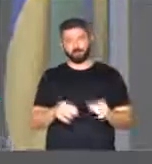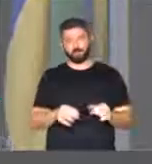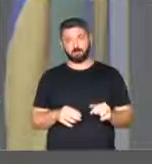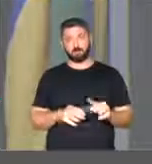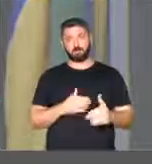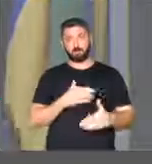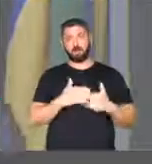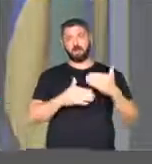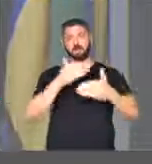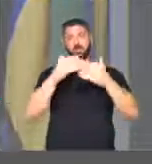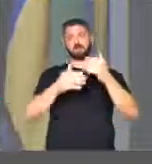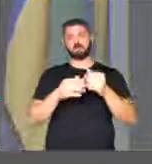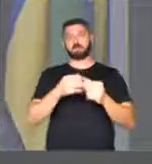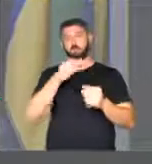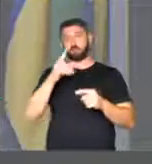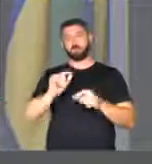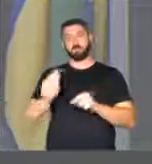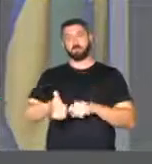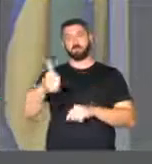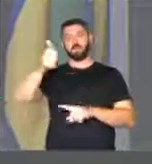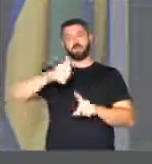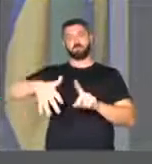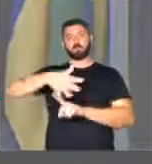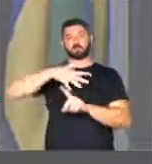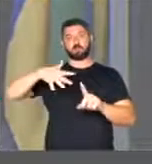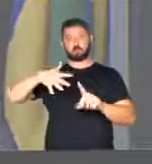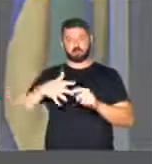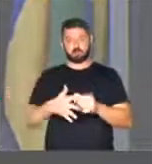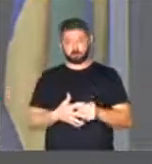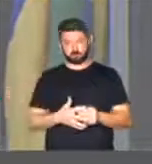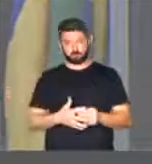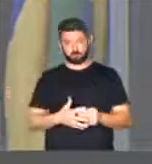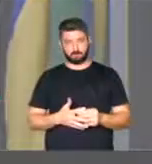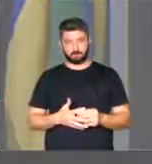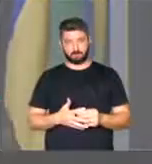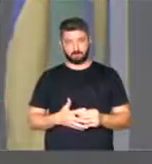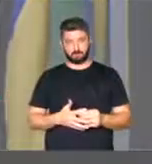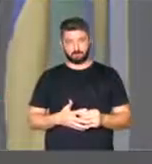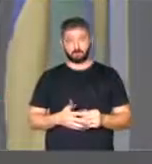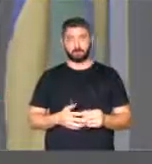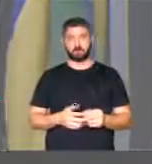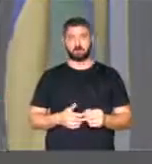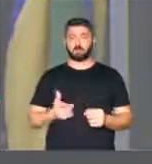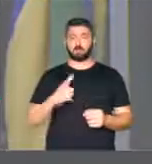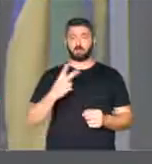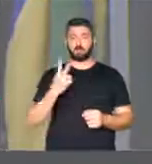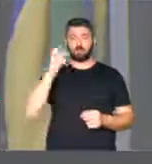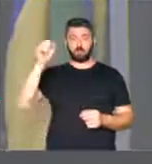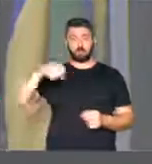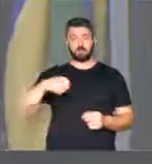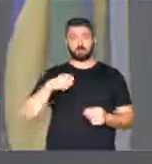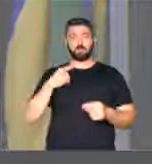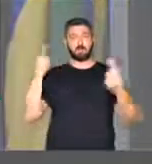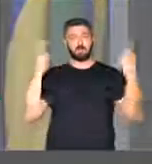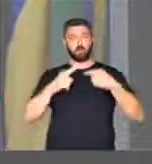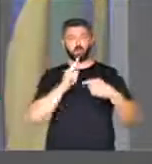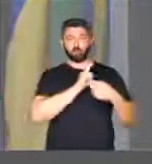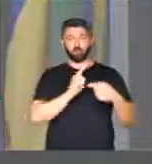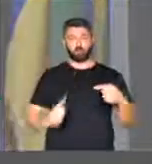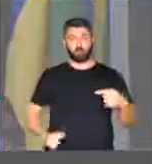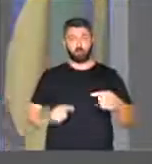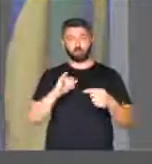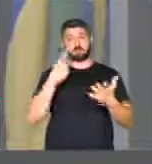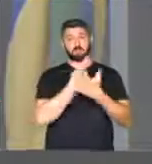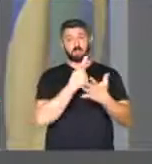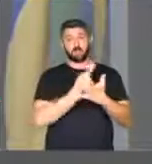para avançar para a posição do que é melhor para a sociedade e do que é melhor para o Brasil. De que vale a pena enfrentar os governos quando os